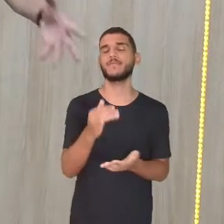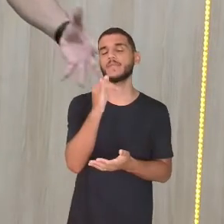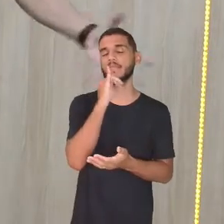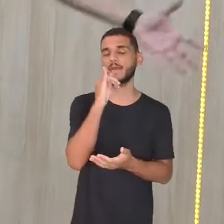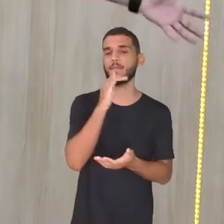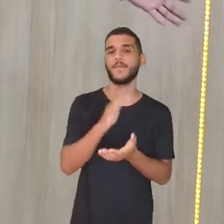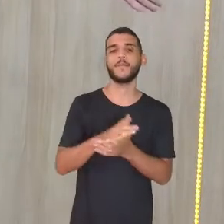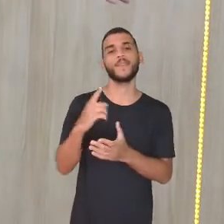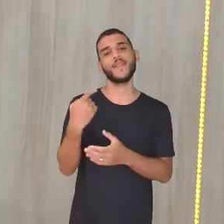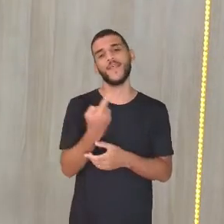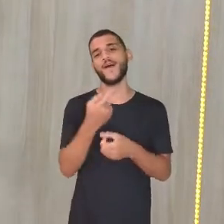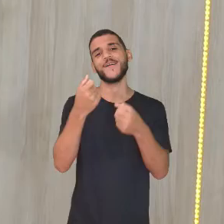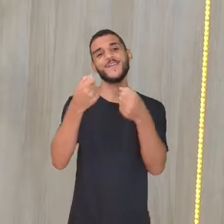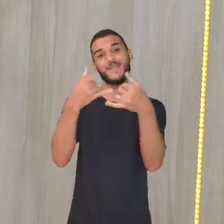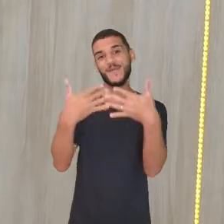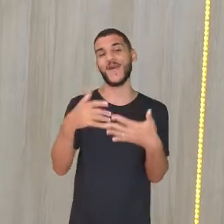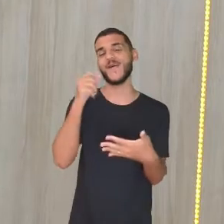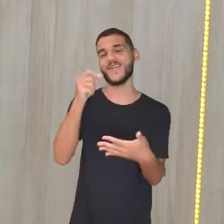sobre dinheiro aí.